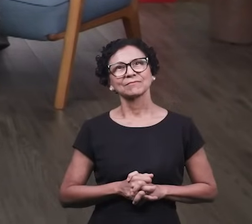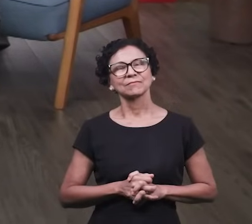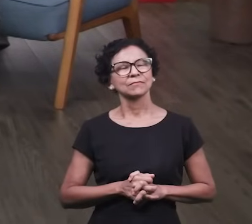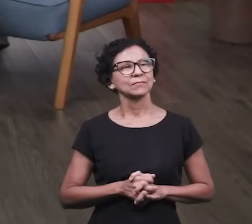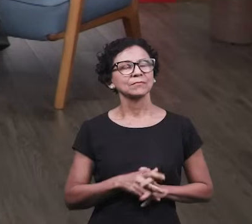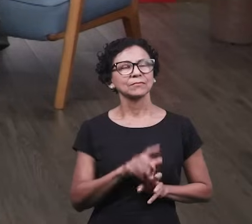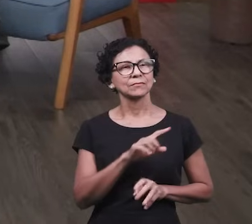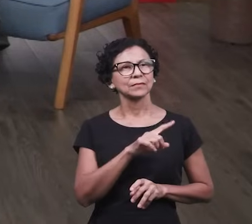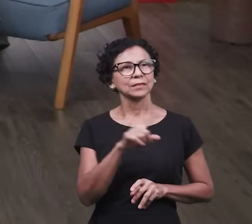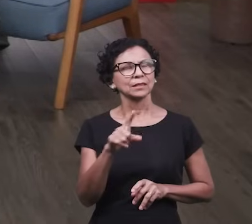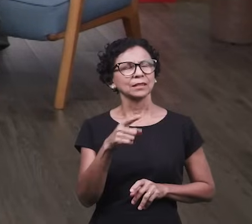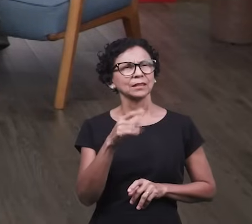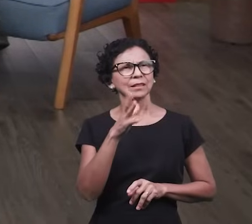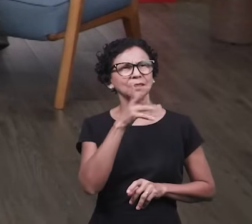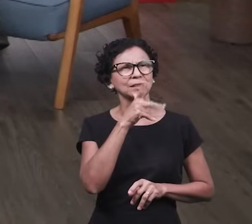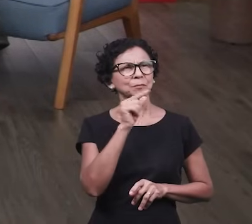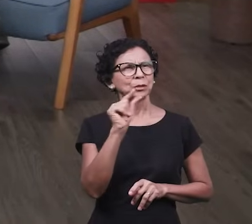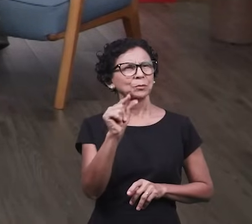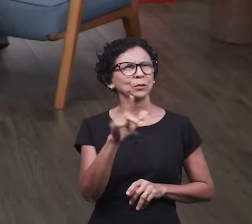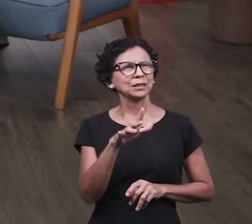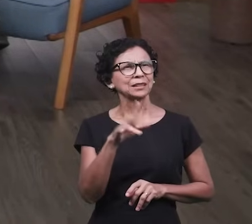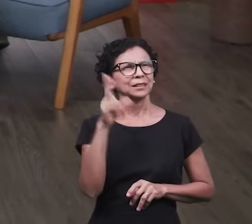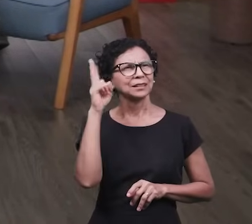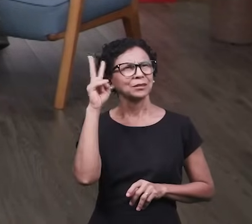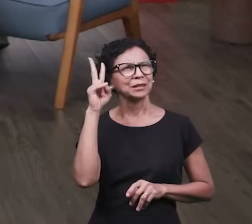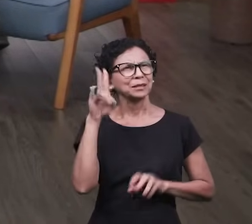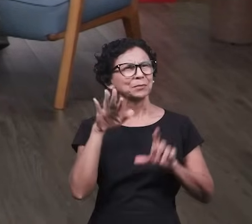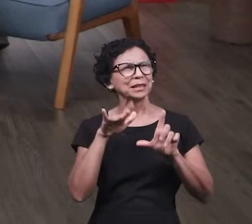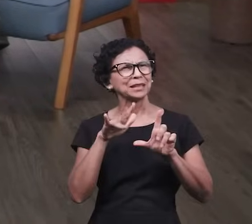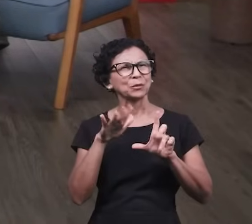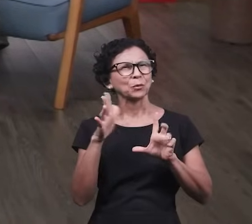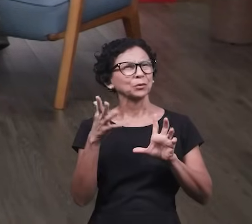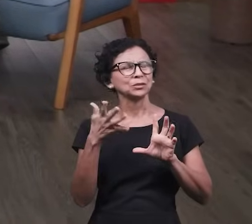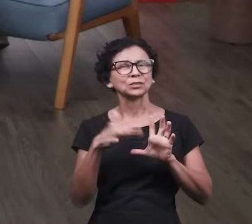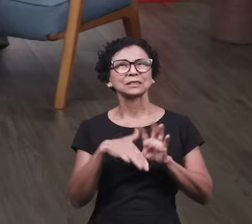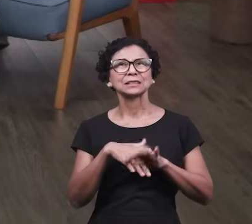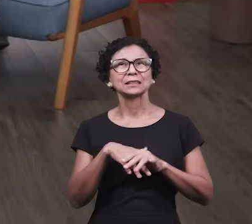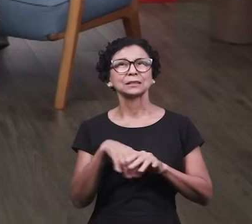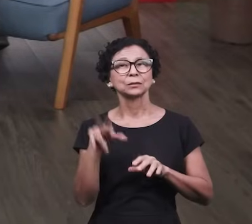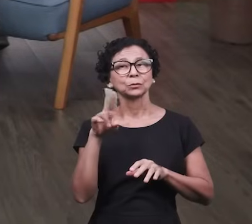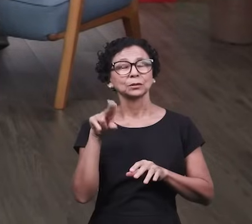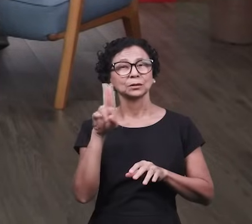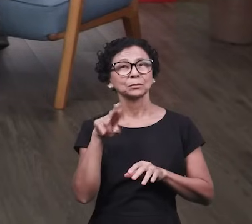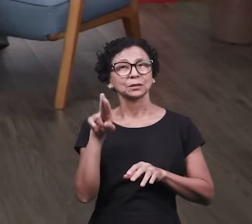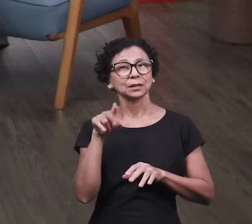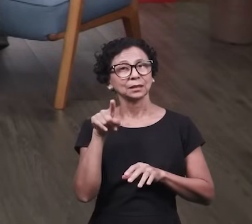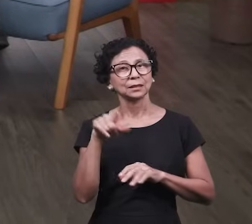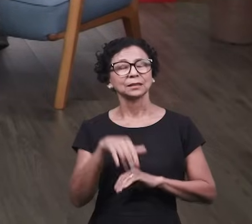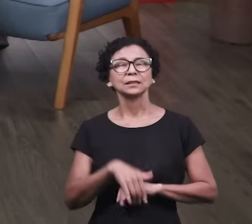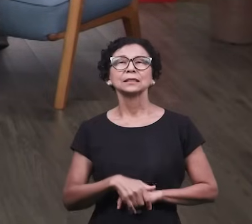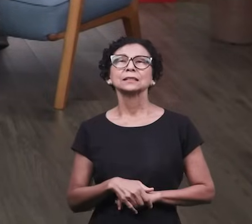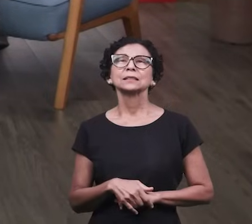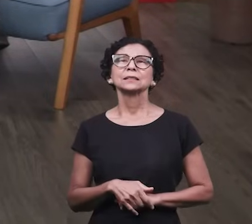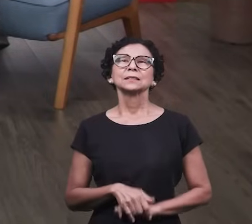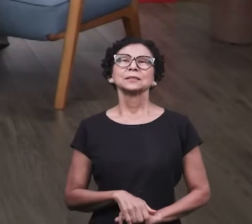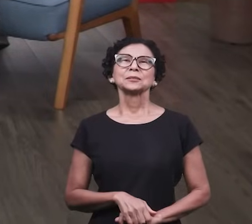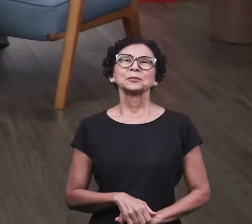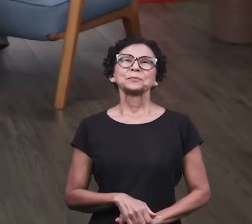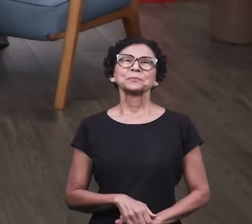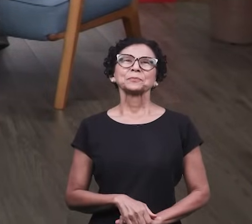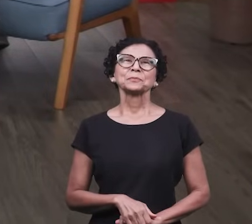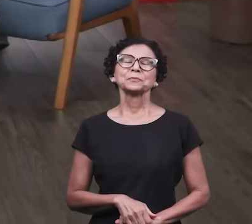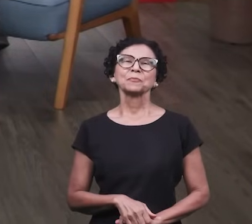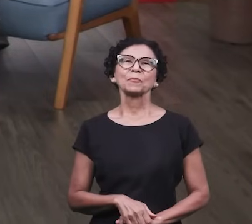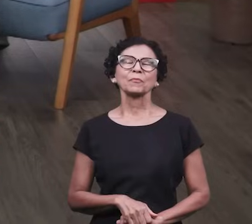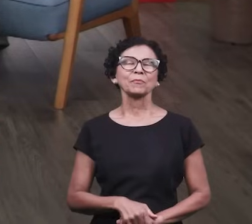Quero agradecer, né? Eu demorei um pouquinho porque eu sempre lembro do QR Code. O QR Code está aí na tela, então usa ele, né, para participar da gente. Mas